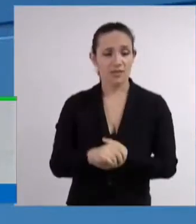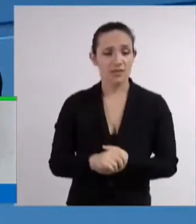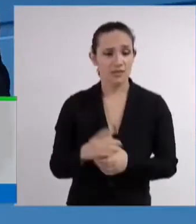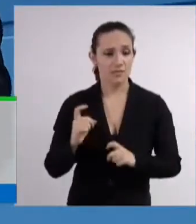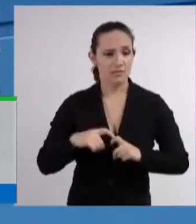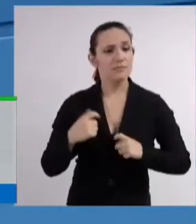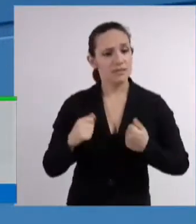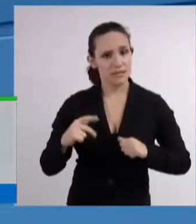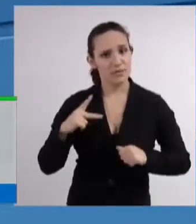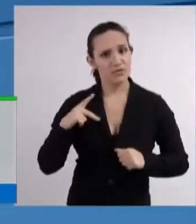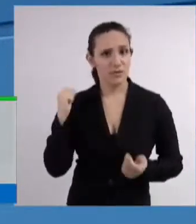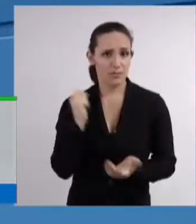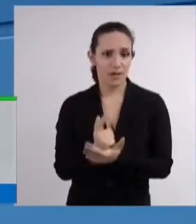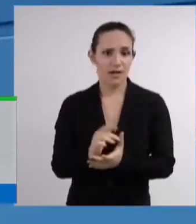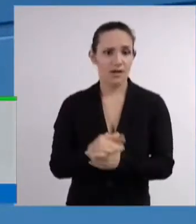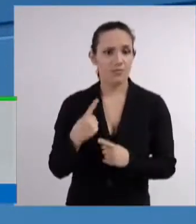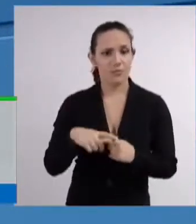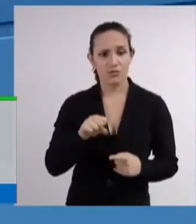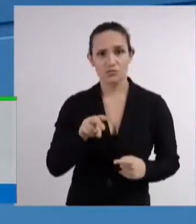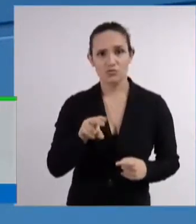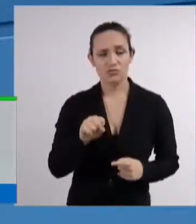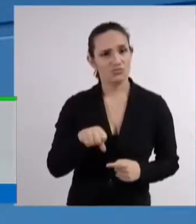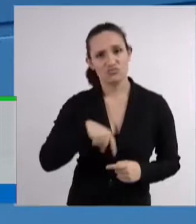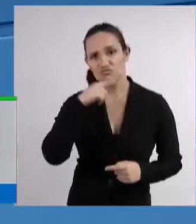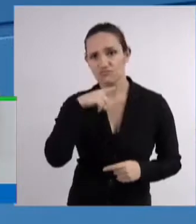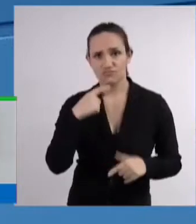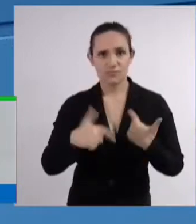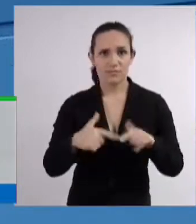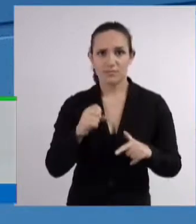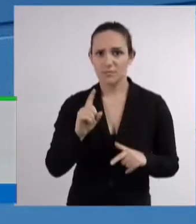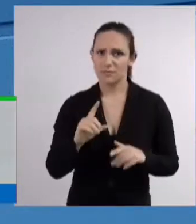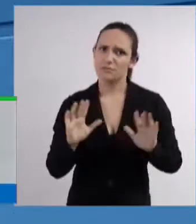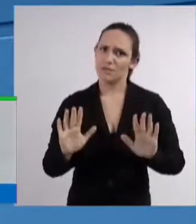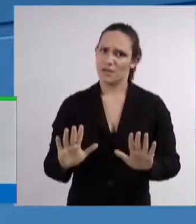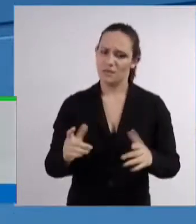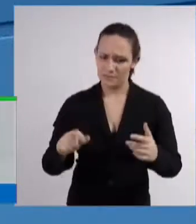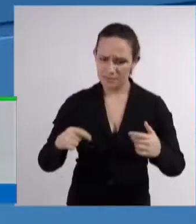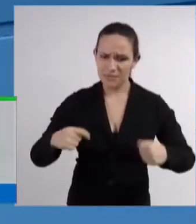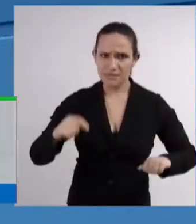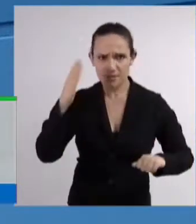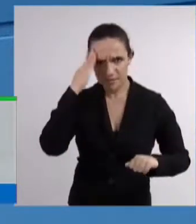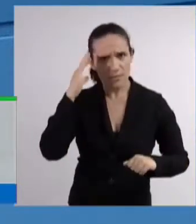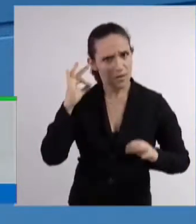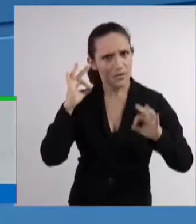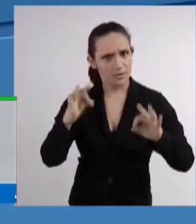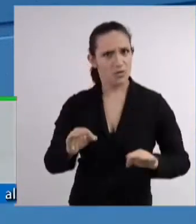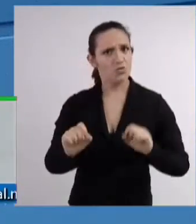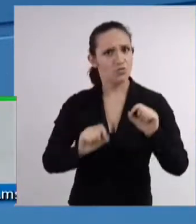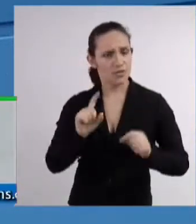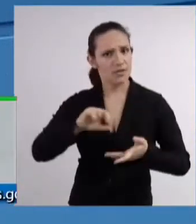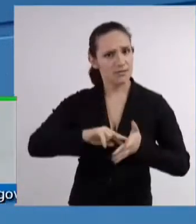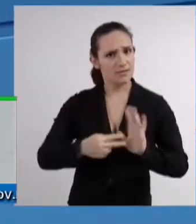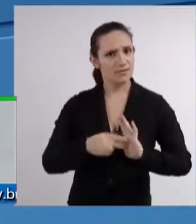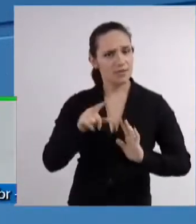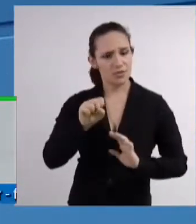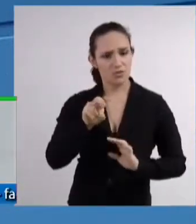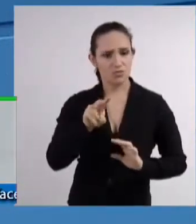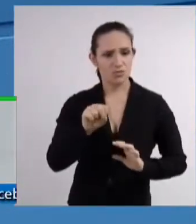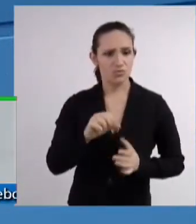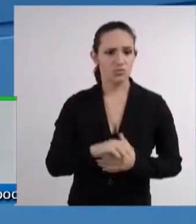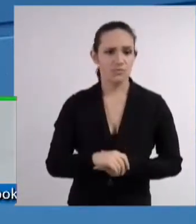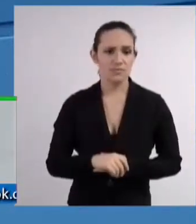que tem que privatizar, porque o SUS não funciona. Precisa entender o que é o SUS. Como que ele foi criado,